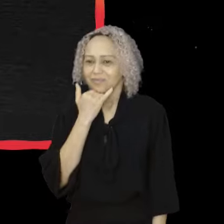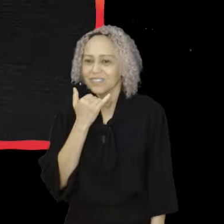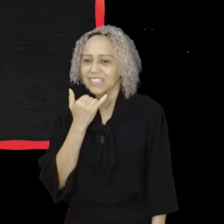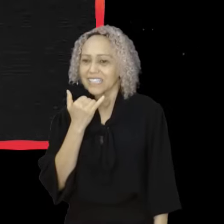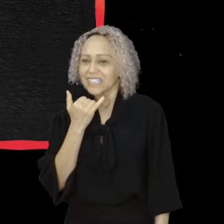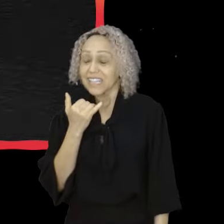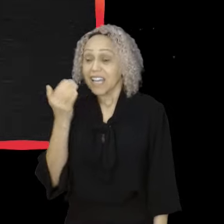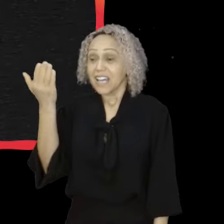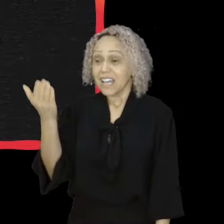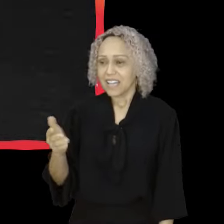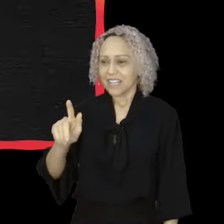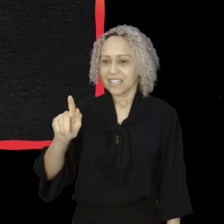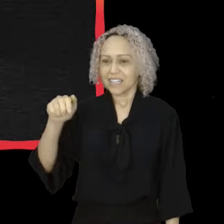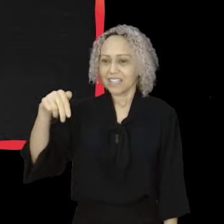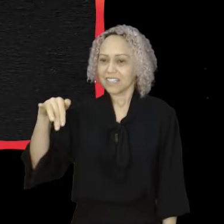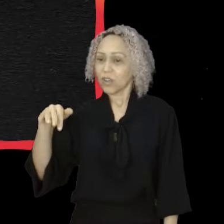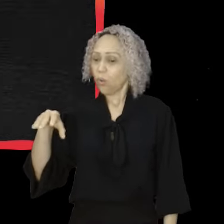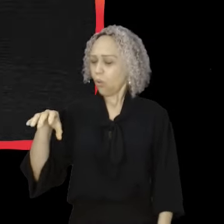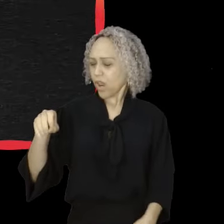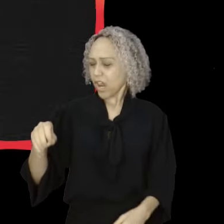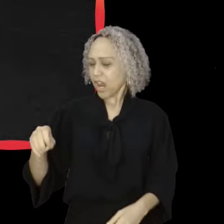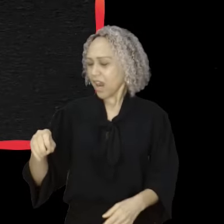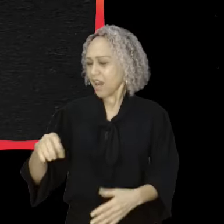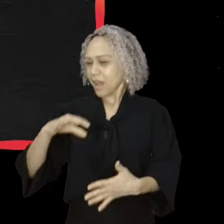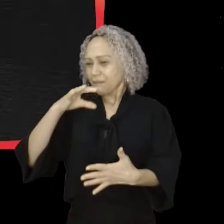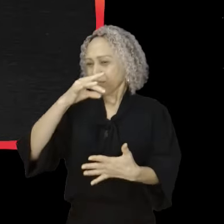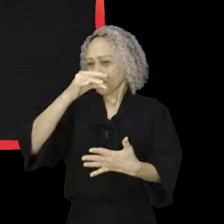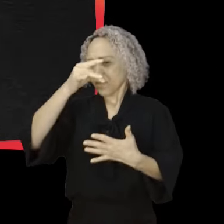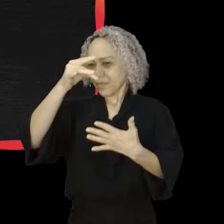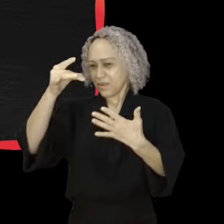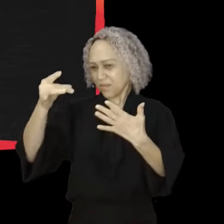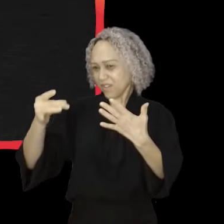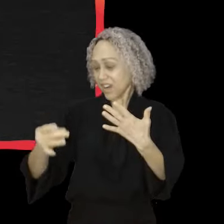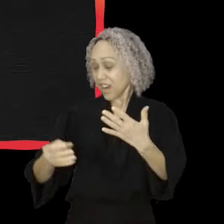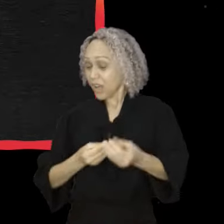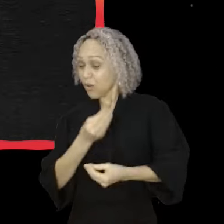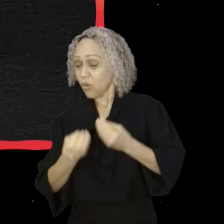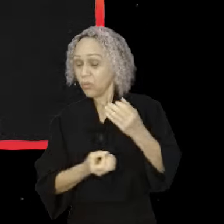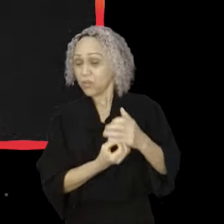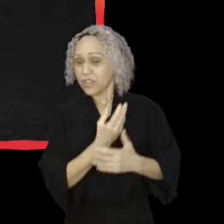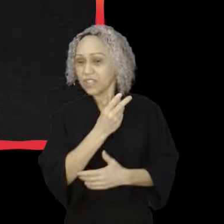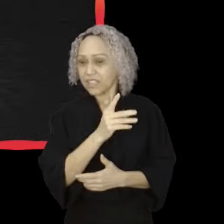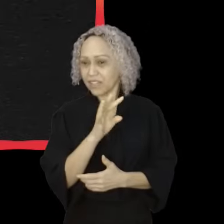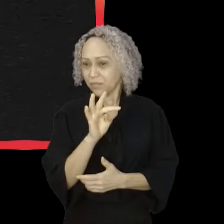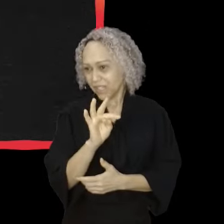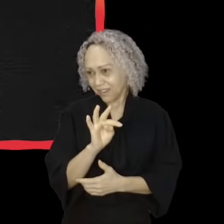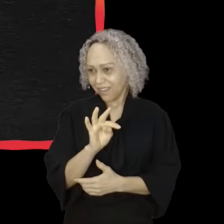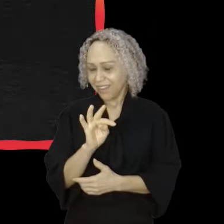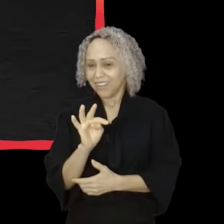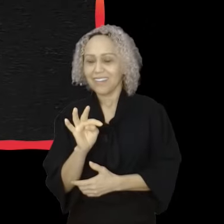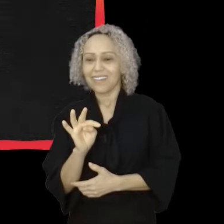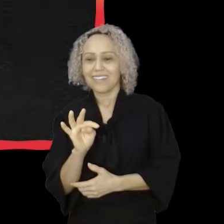Ele contou não só os babados sobre as várias tendências que formam o PT, como também falou sobre a revolução.